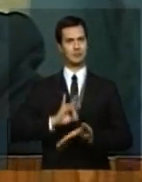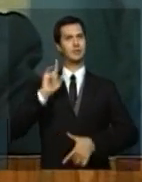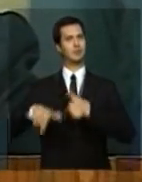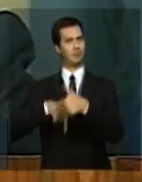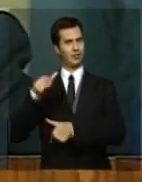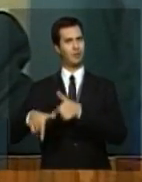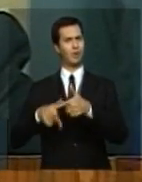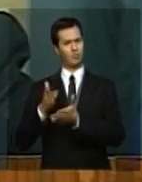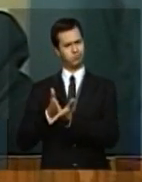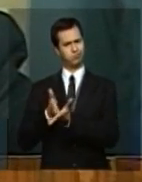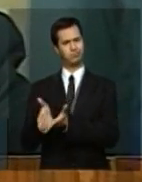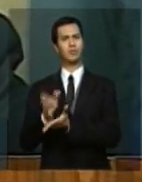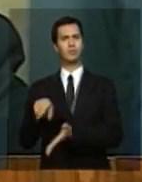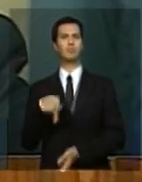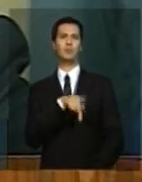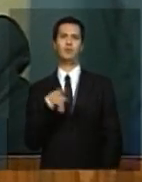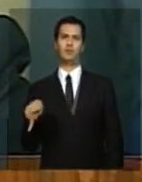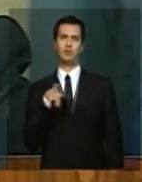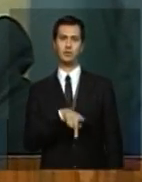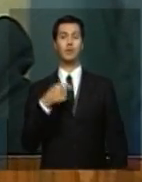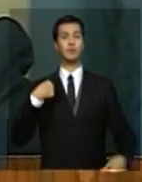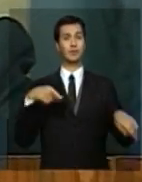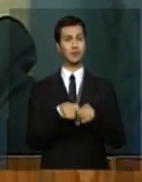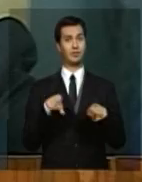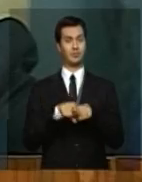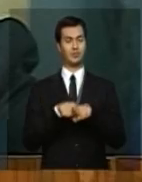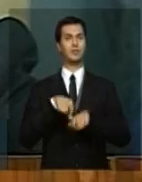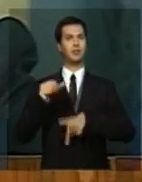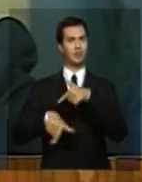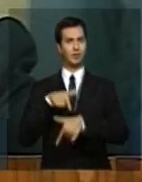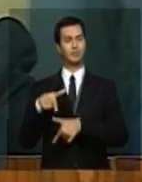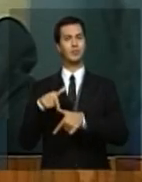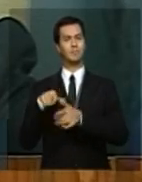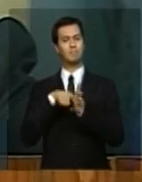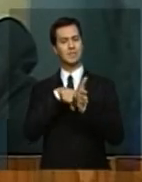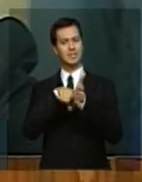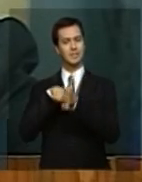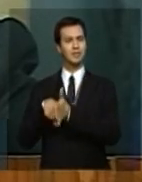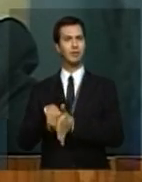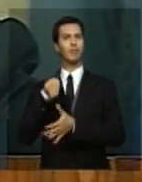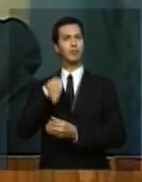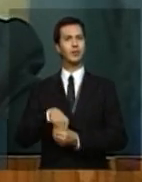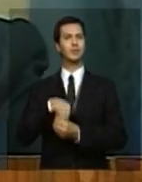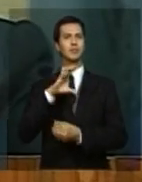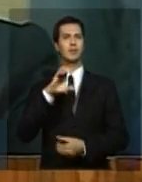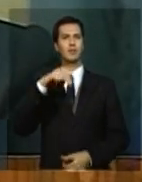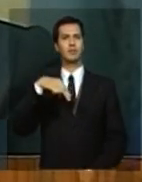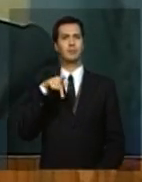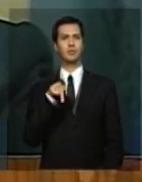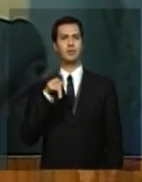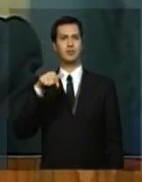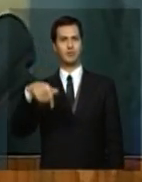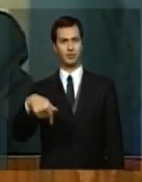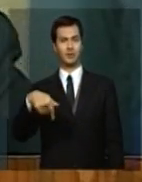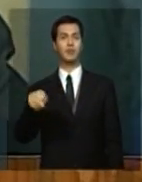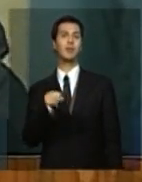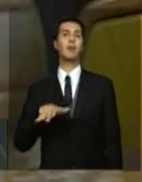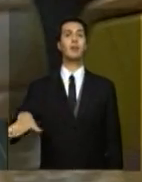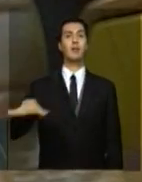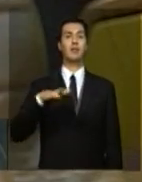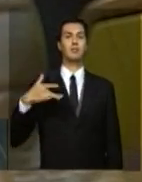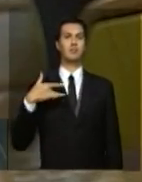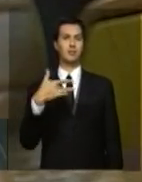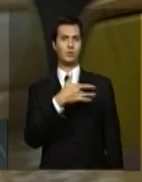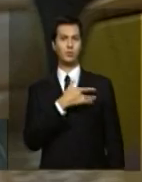como pesquisadora do CNPQ eh na área da saúde coletiva e